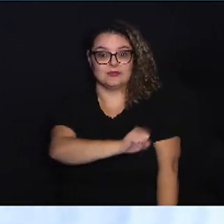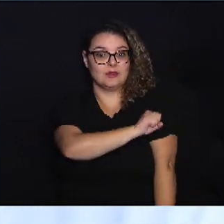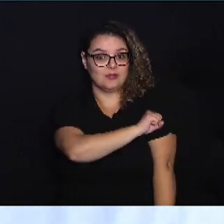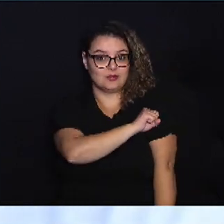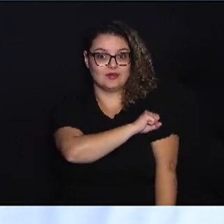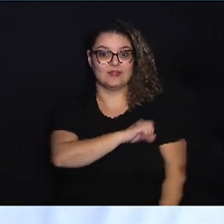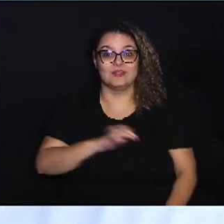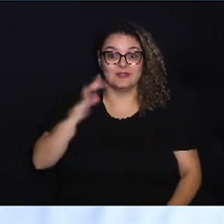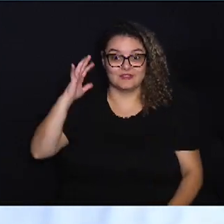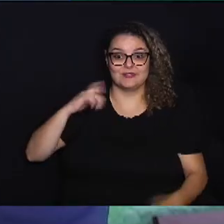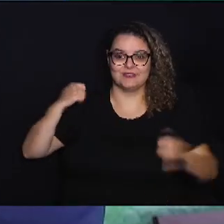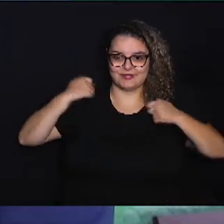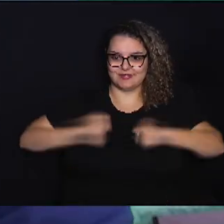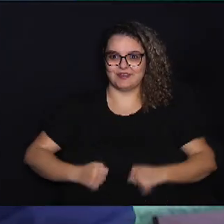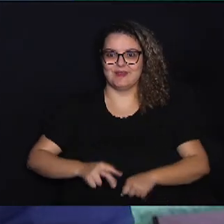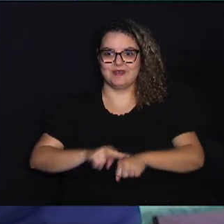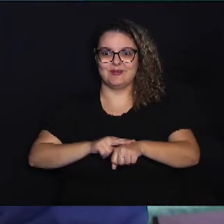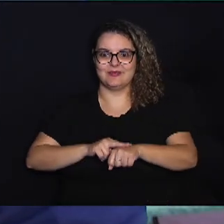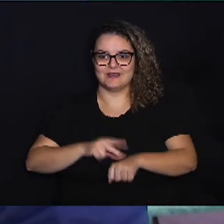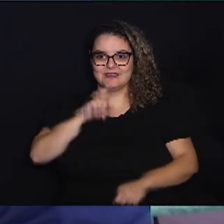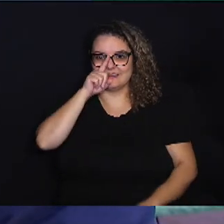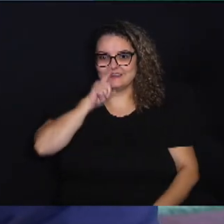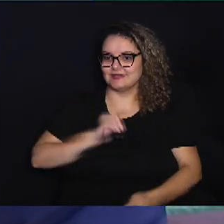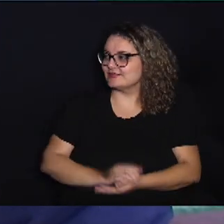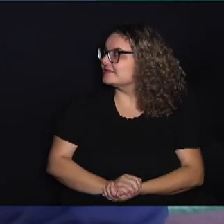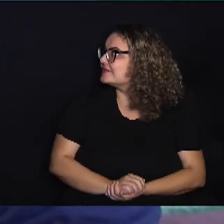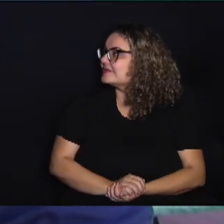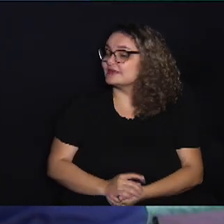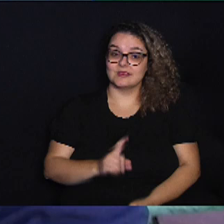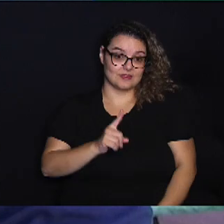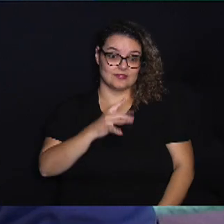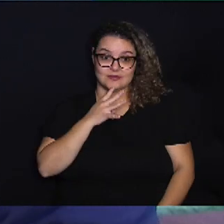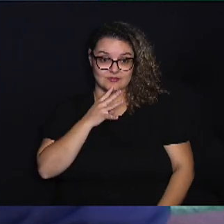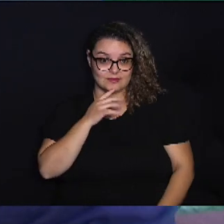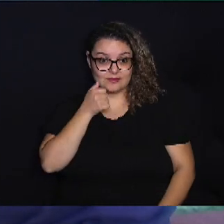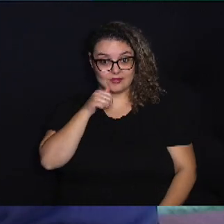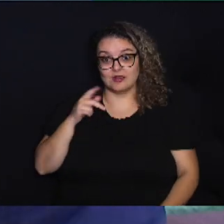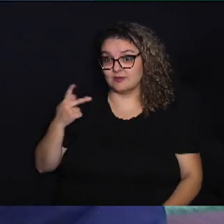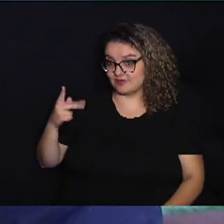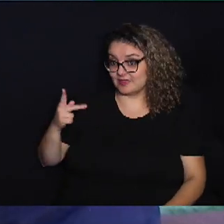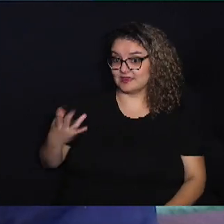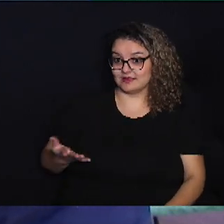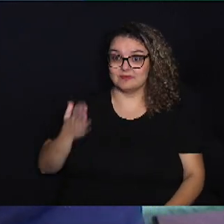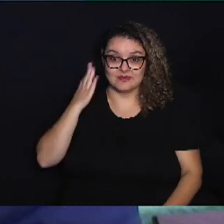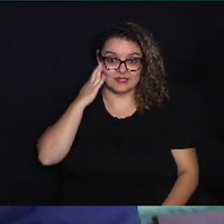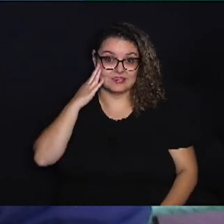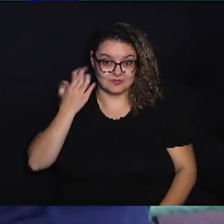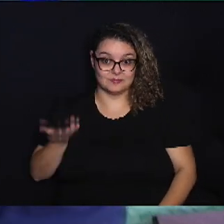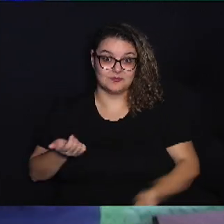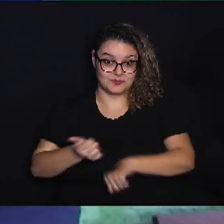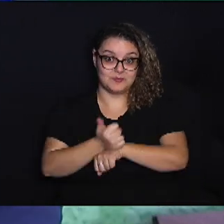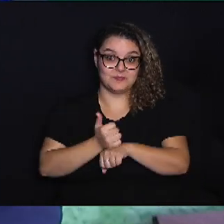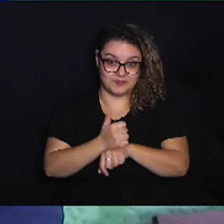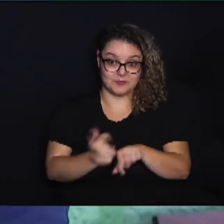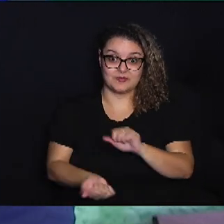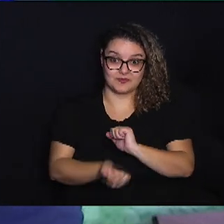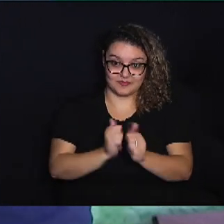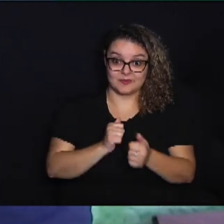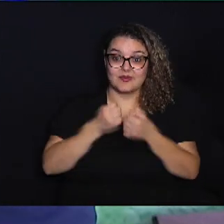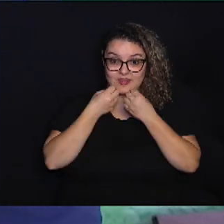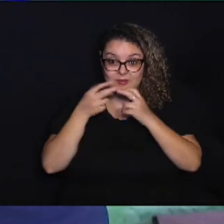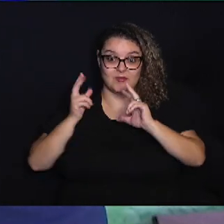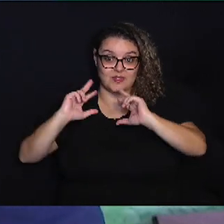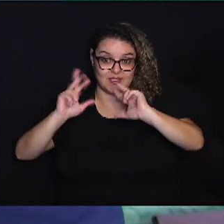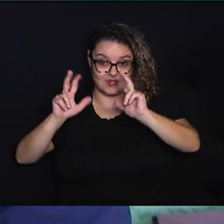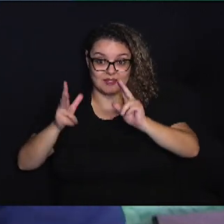a camisa verde e amarela. Eu não conhecia muito sobre ela, mas eu sabia que ela era uma jogadora boa de vôlei